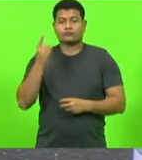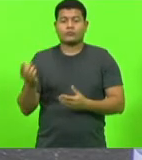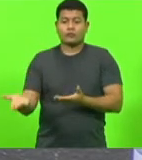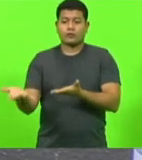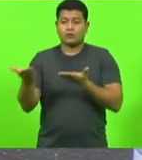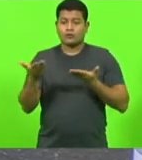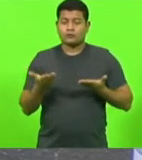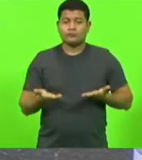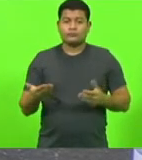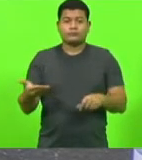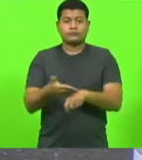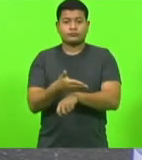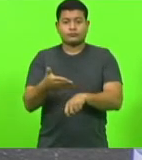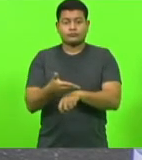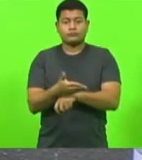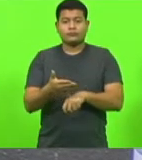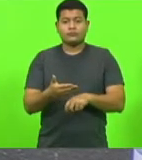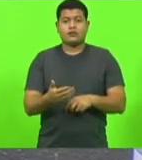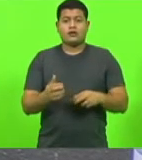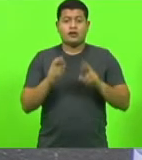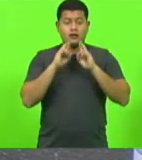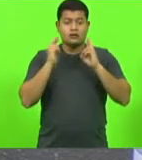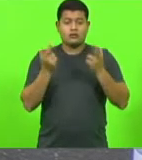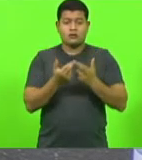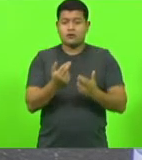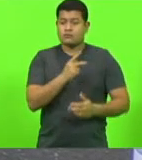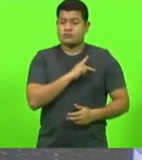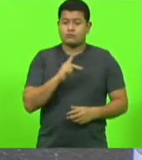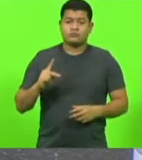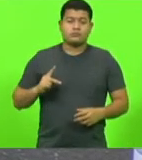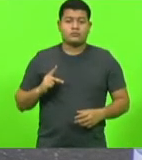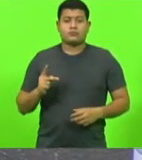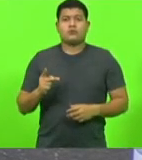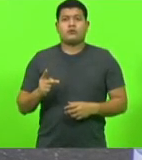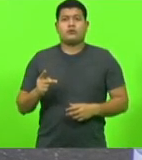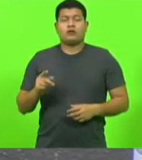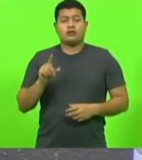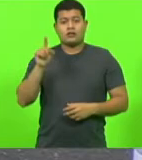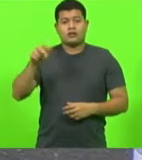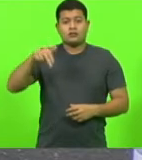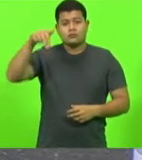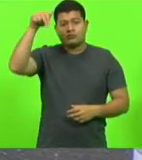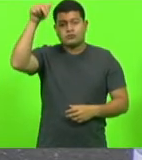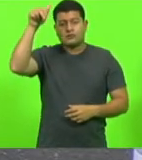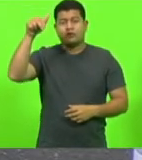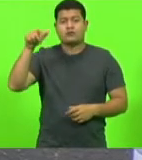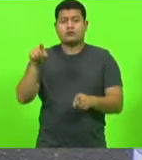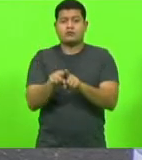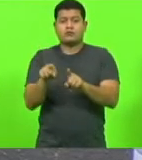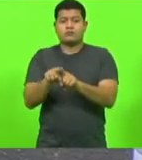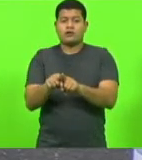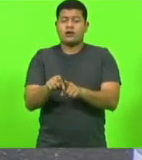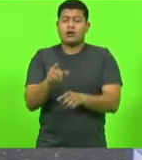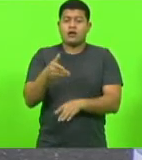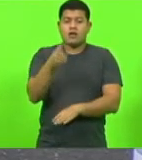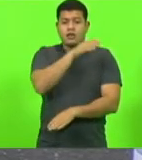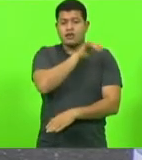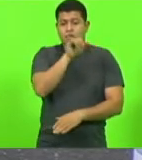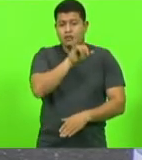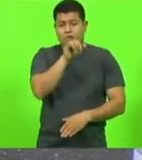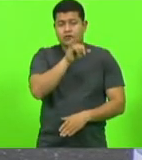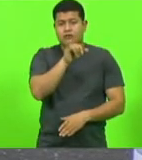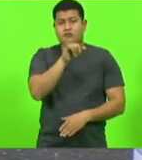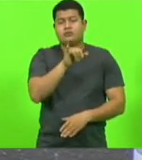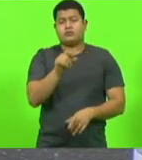a participar das audiências públicas no norte de Santa Catarina, no vale do Rio Itajaí, no